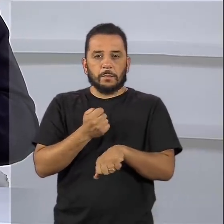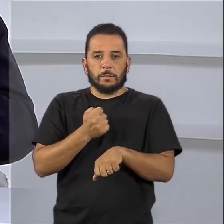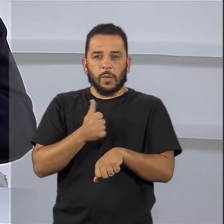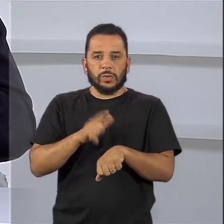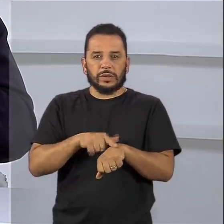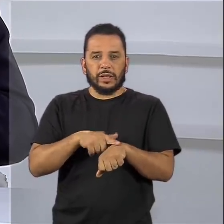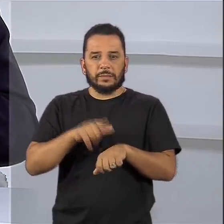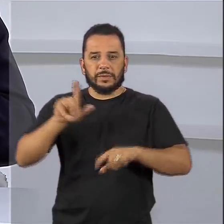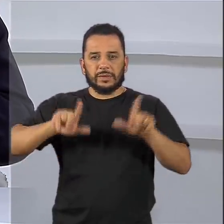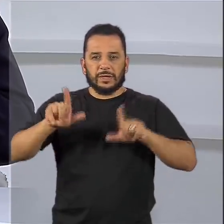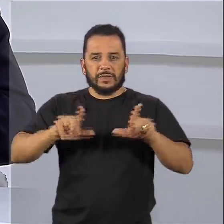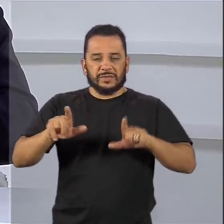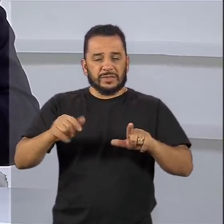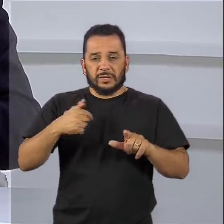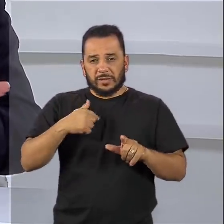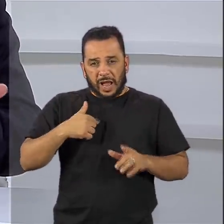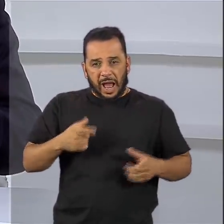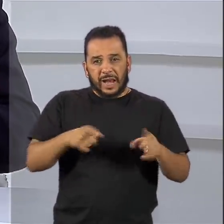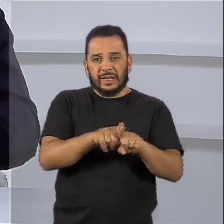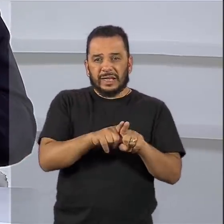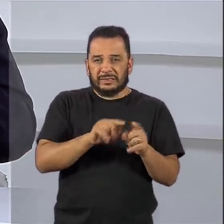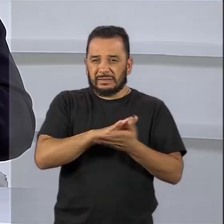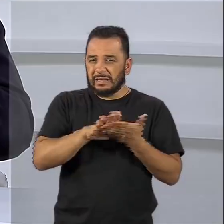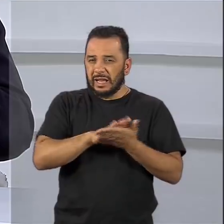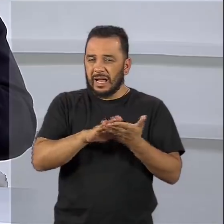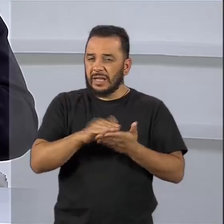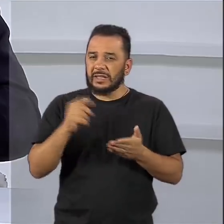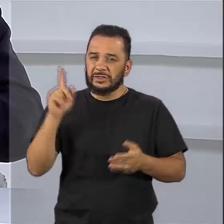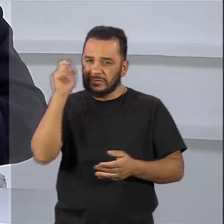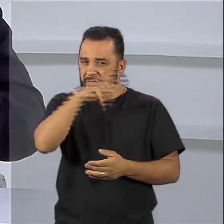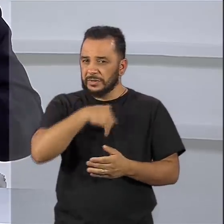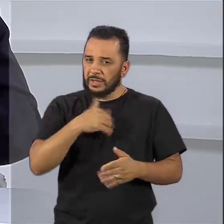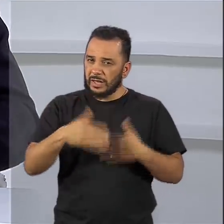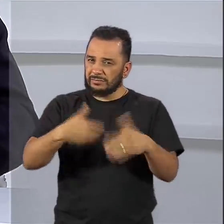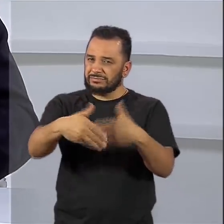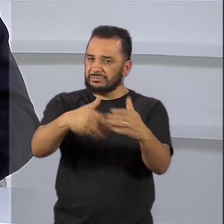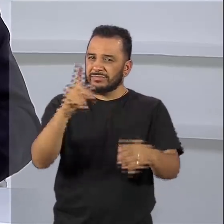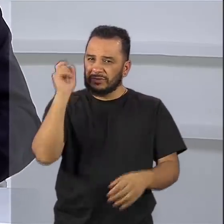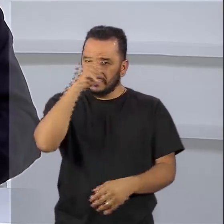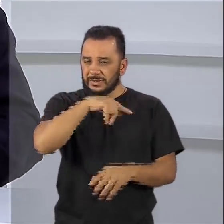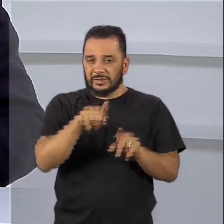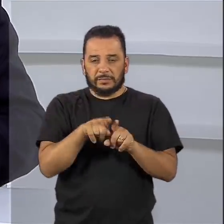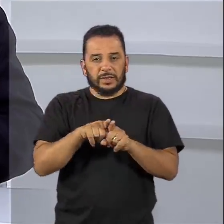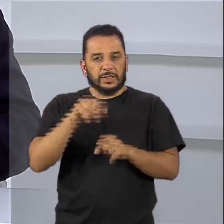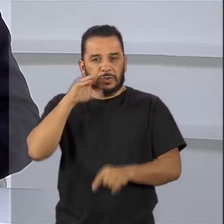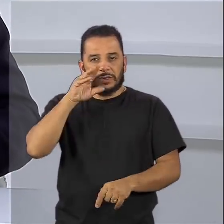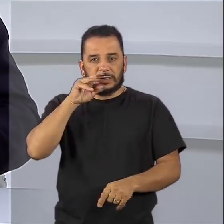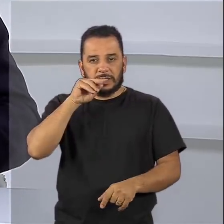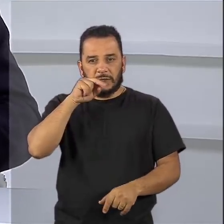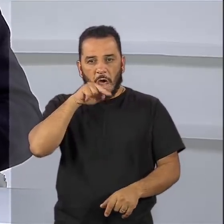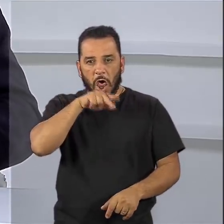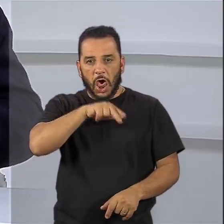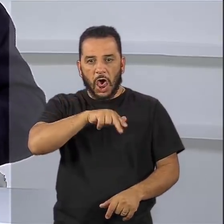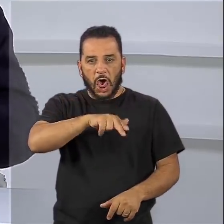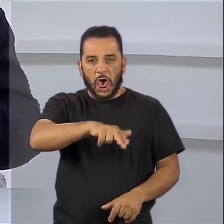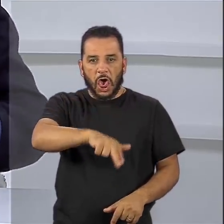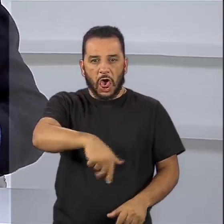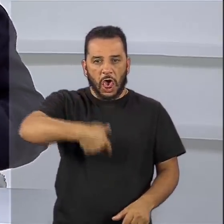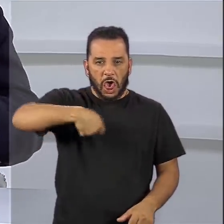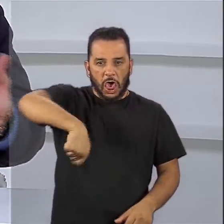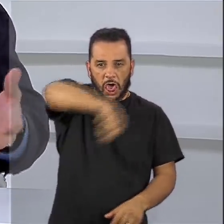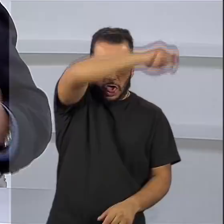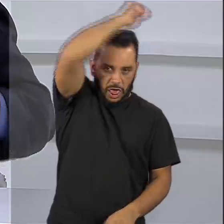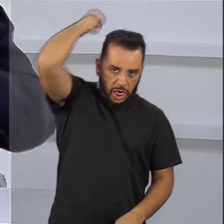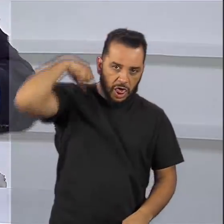partidária, sem espraiamento, sem estrutura, acho que é difícil ela se sustentar, e o Ciro se enrolando na própria língua, como já foi dito aqui. Tudo isso